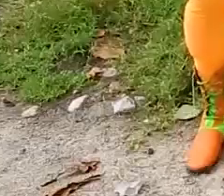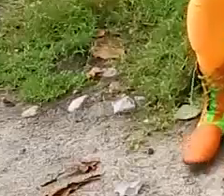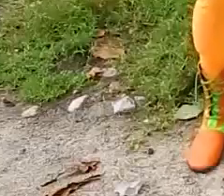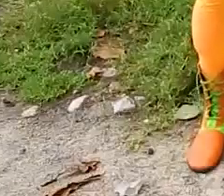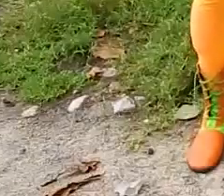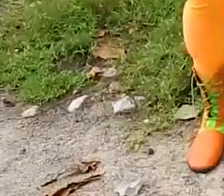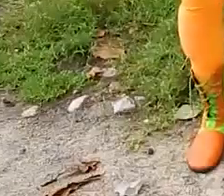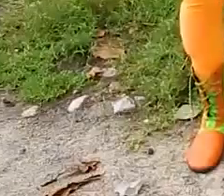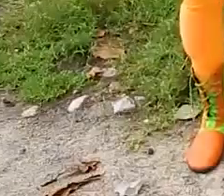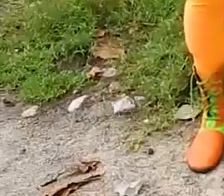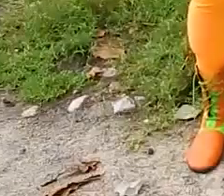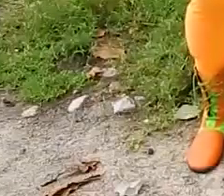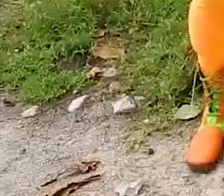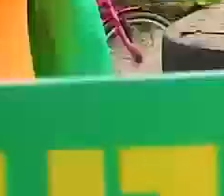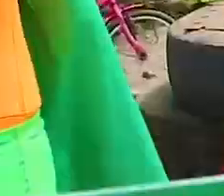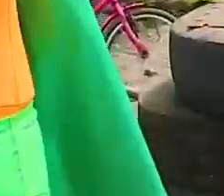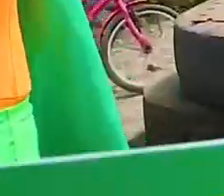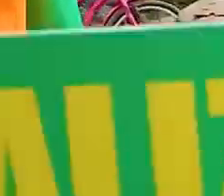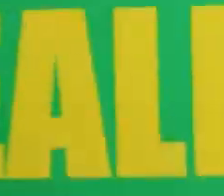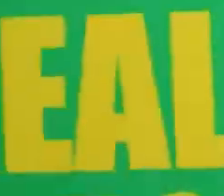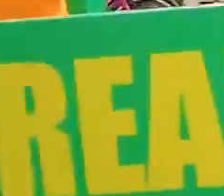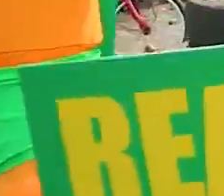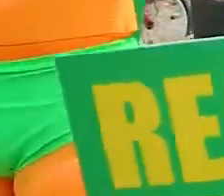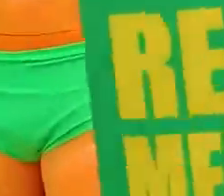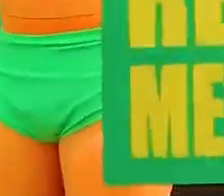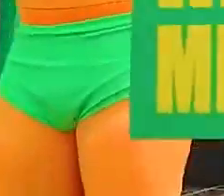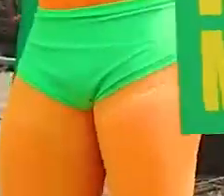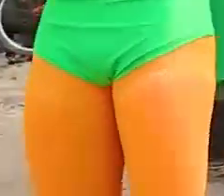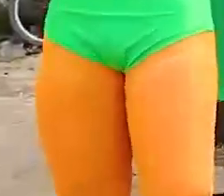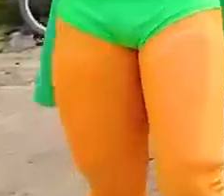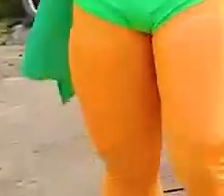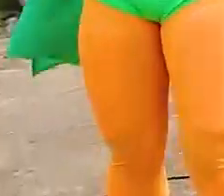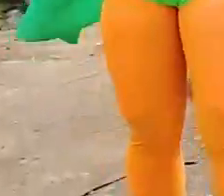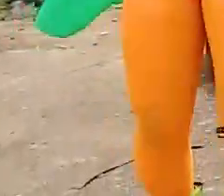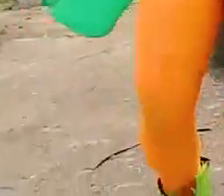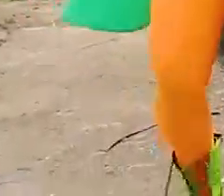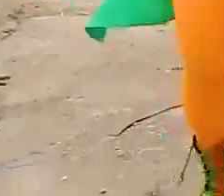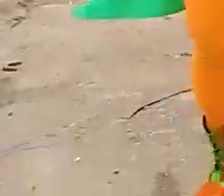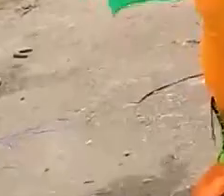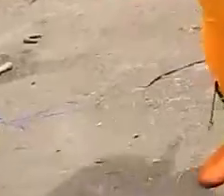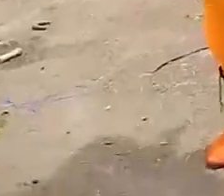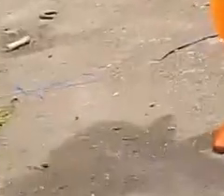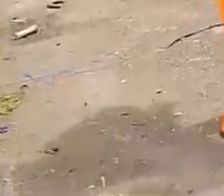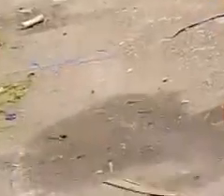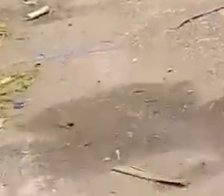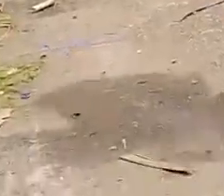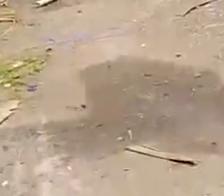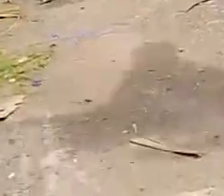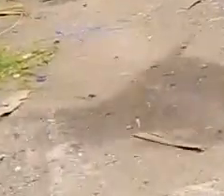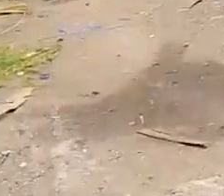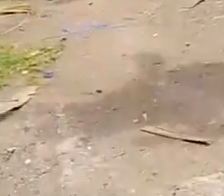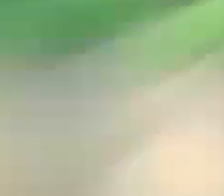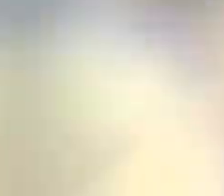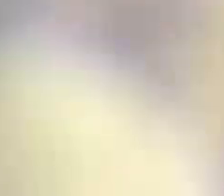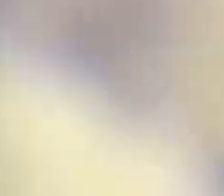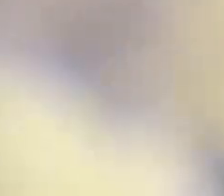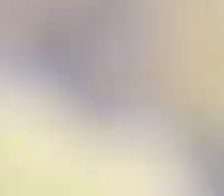às 5h30 da tarde. Parabéns, José Francisco. Você adquiriu o Caju Cap e ajudou o